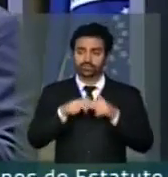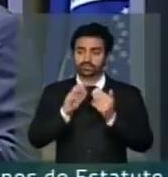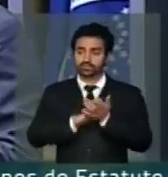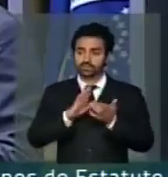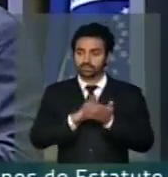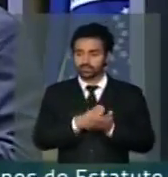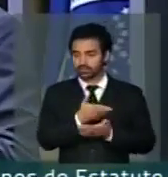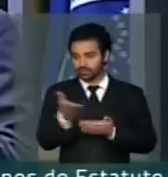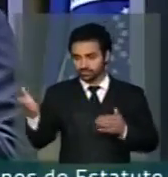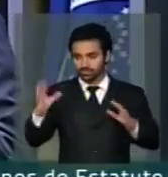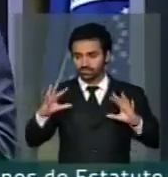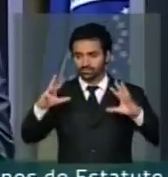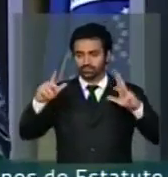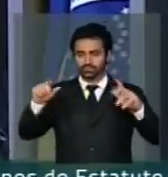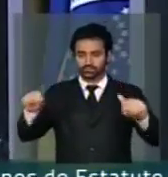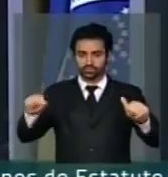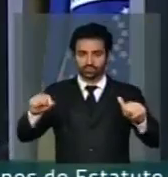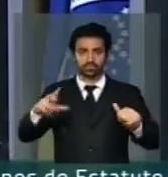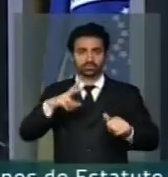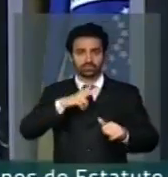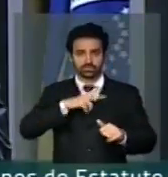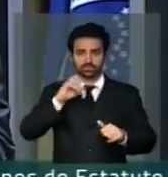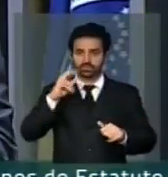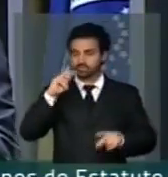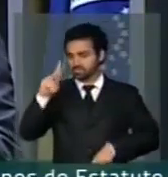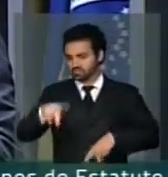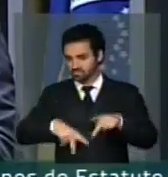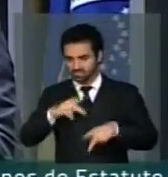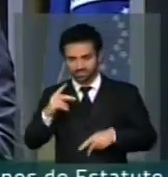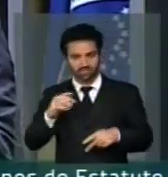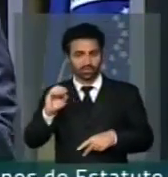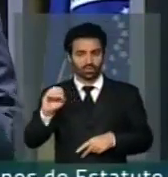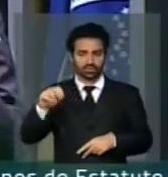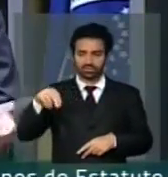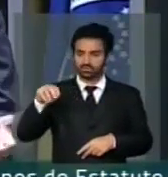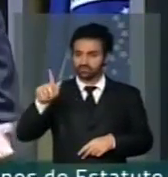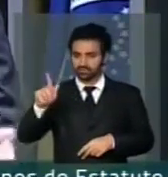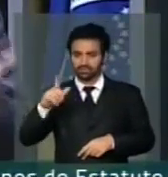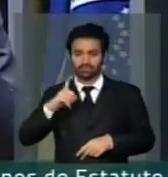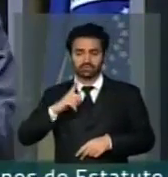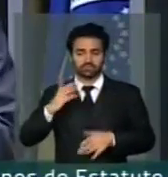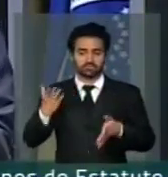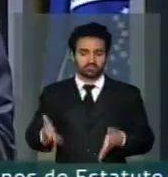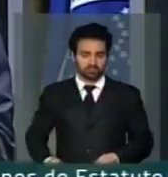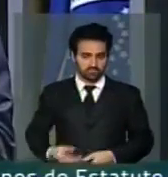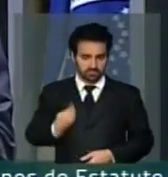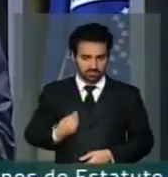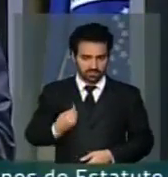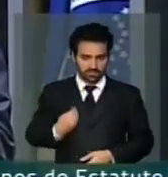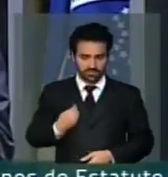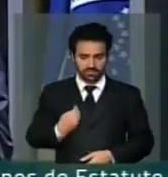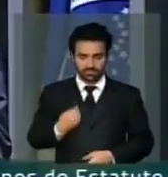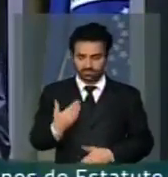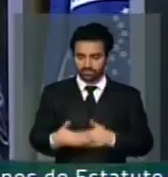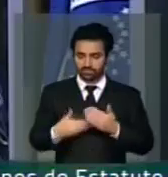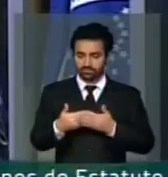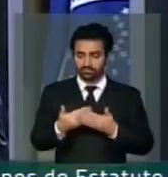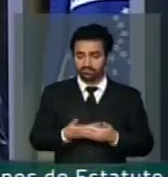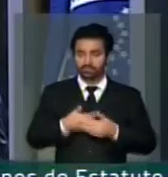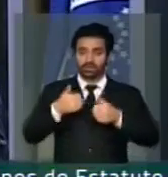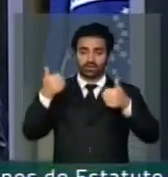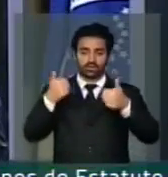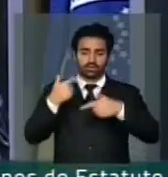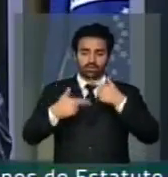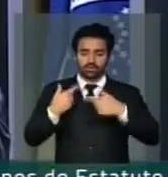órgãos públicos, privados, organizações não governamentais que participaram e que participam da construção de uma melhor